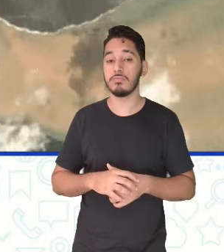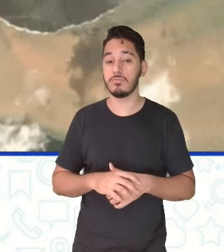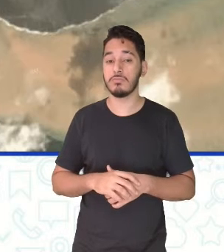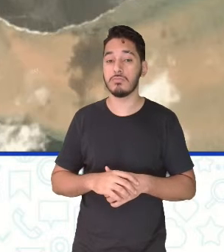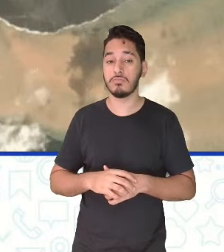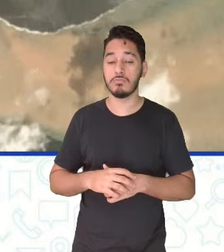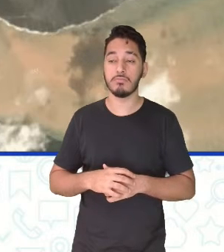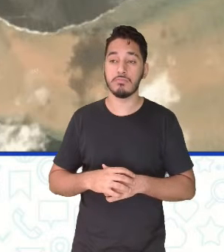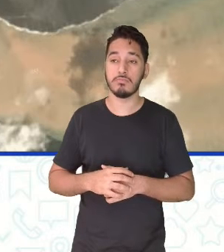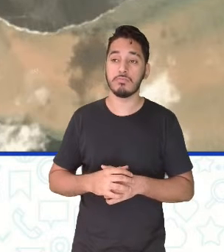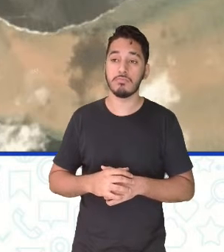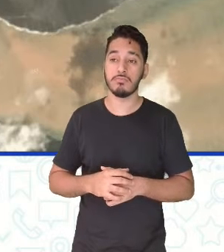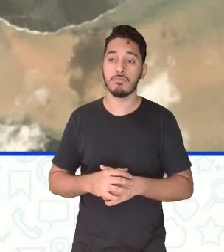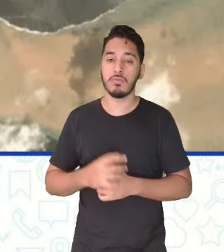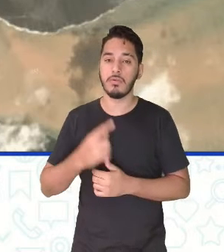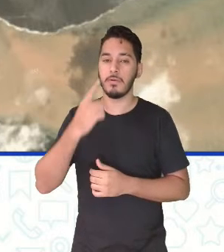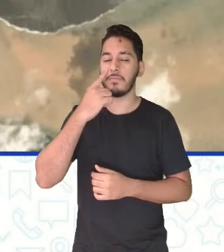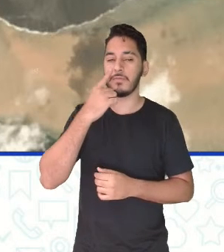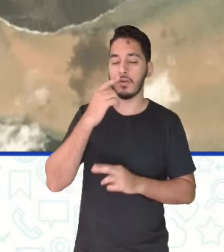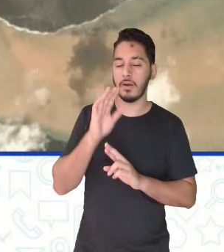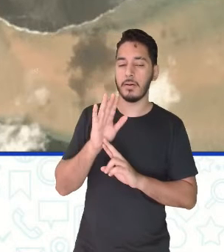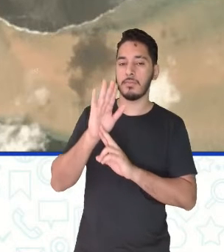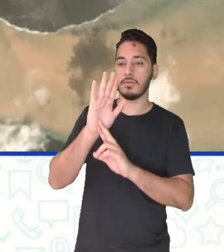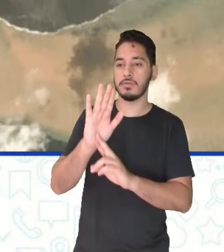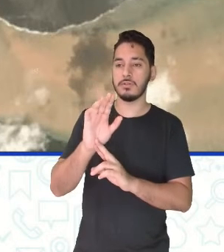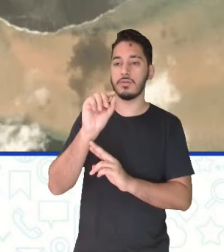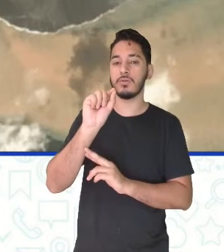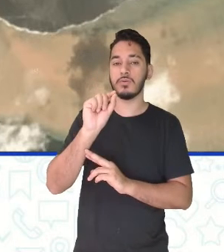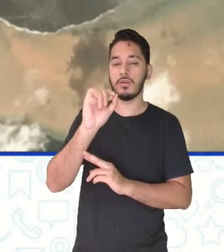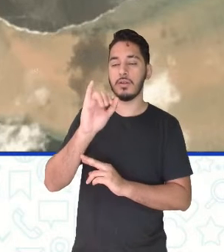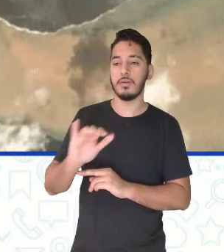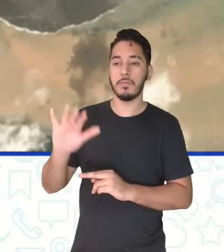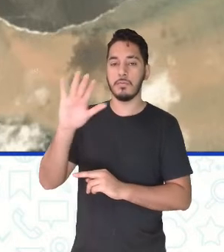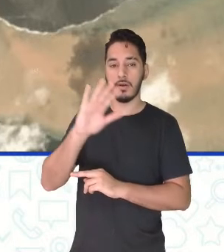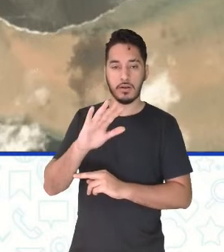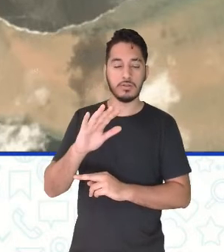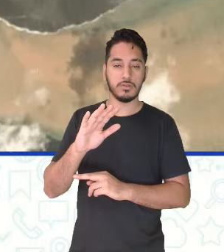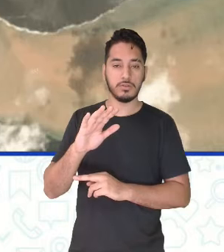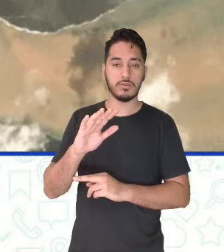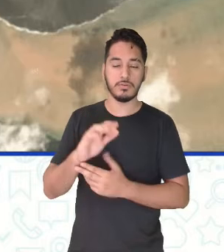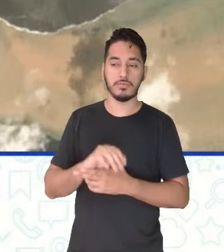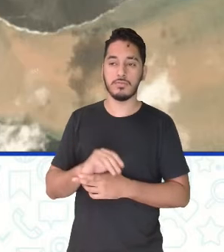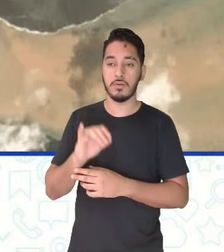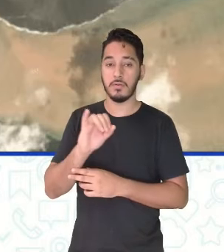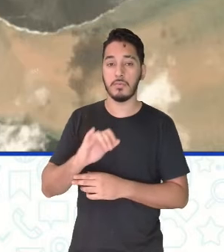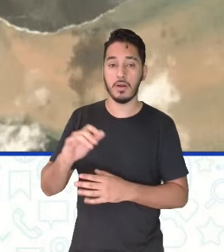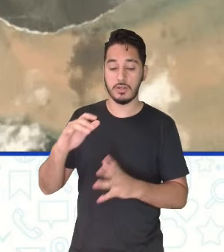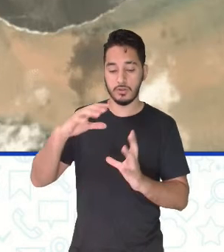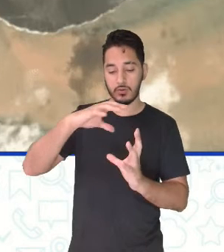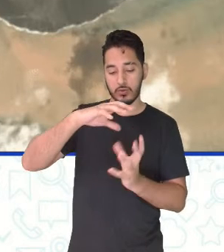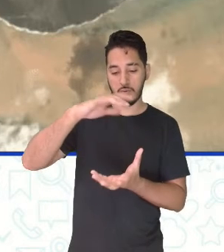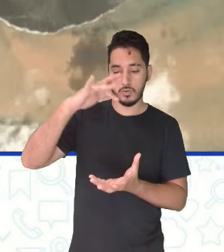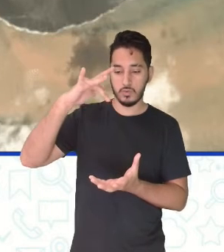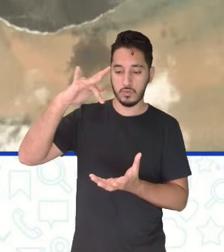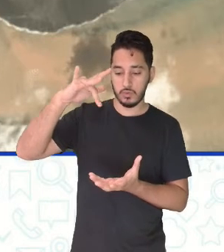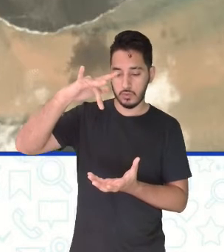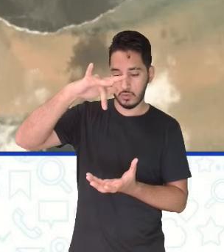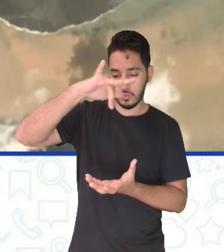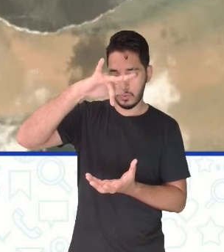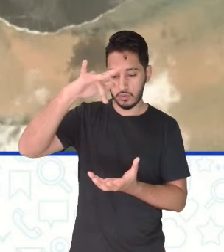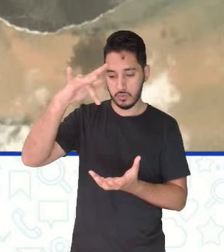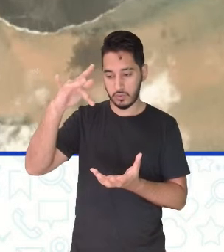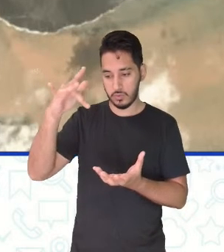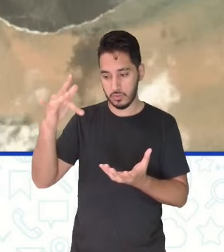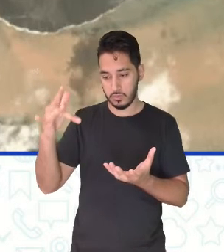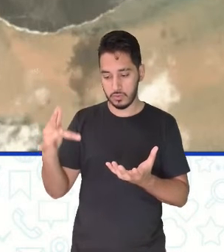tu? Aqui está uma representação, as imagens aí estão mostrando, né, as imagens de satélites,